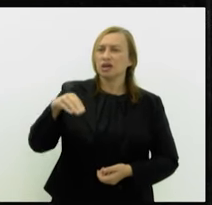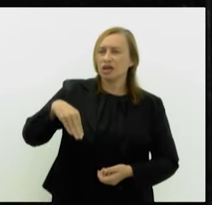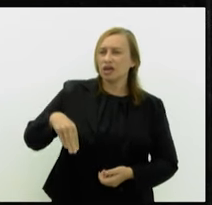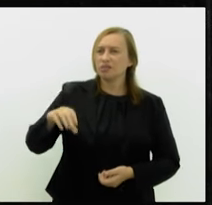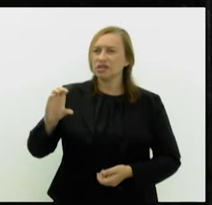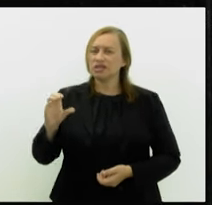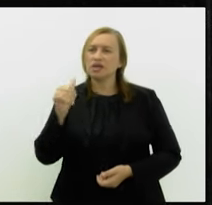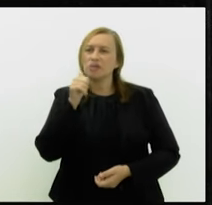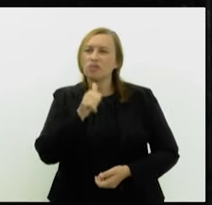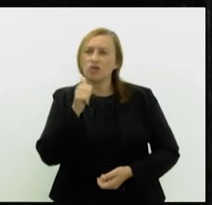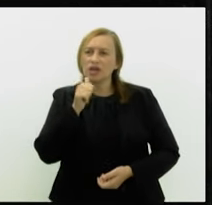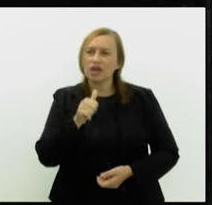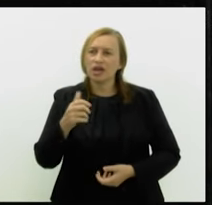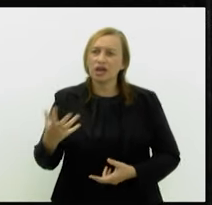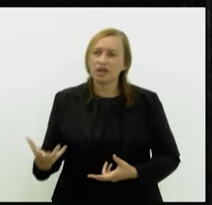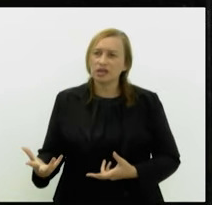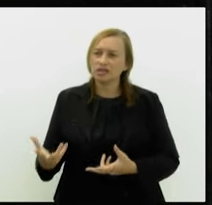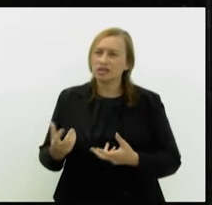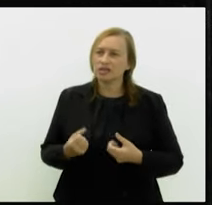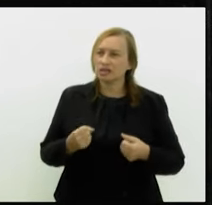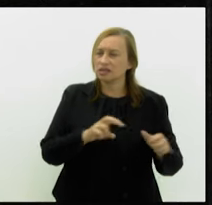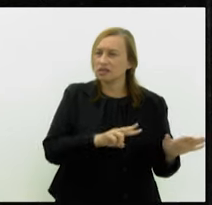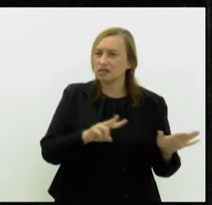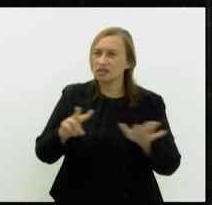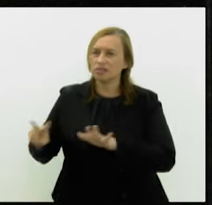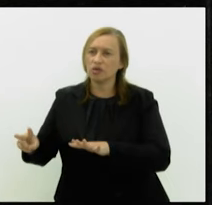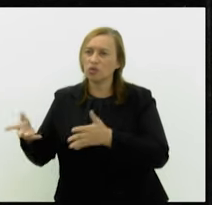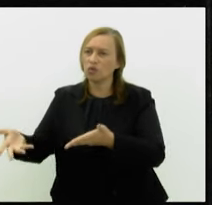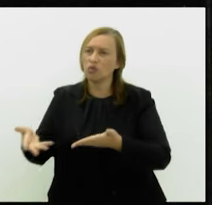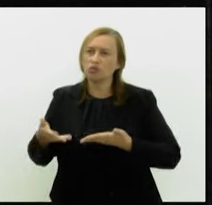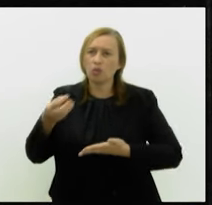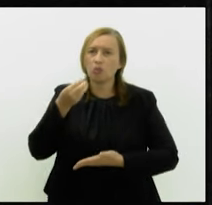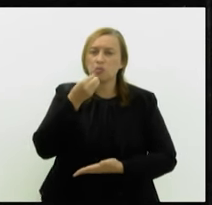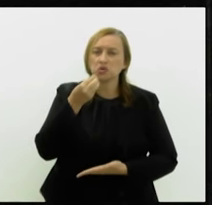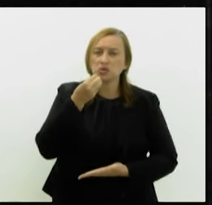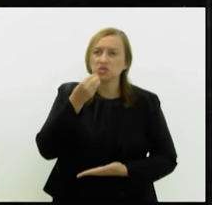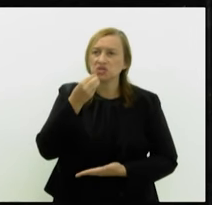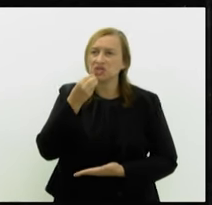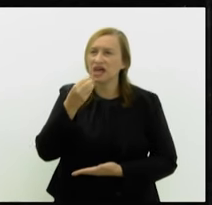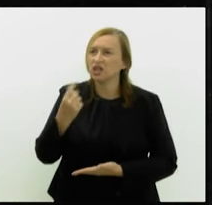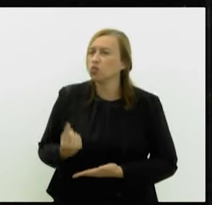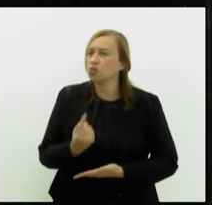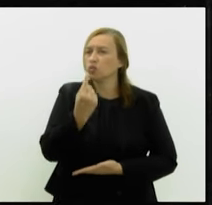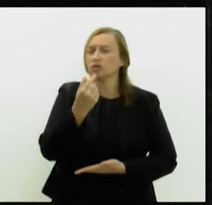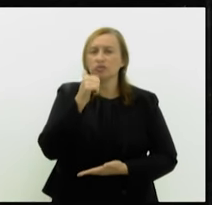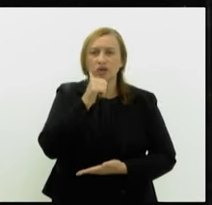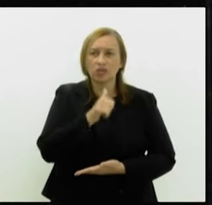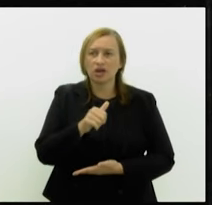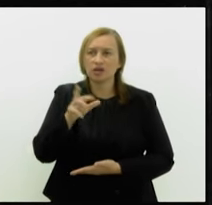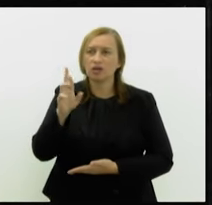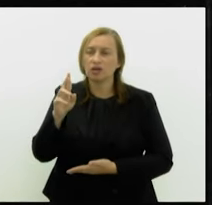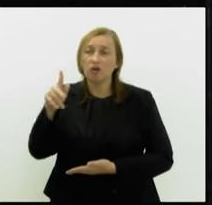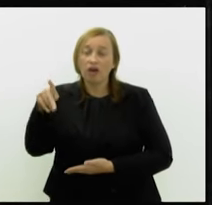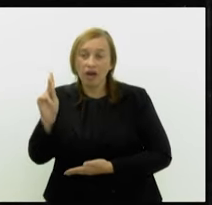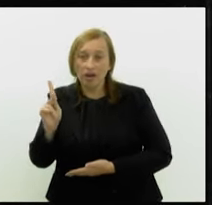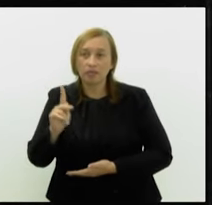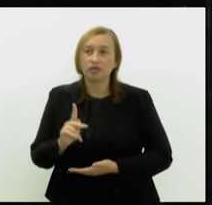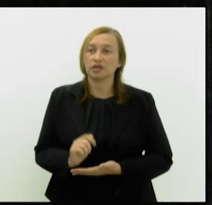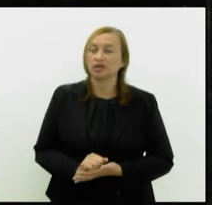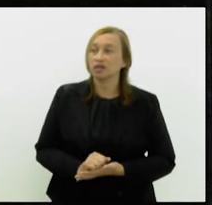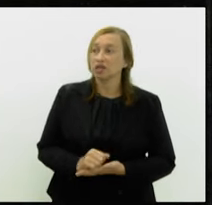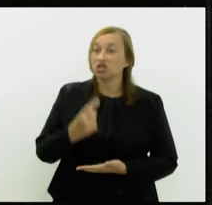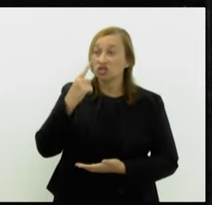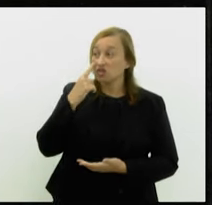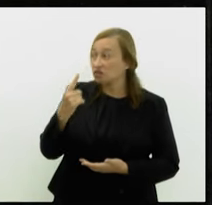semana passada, receberam um convite, uma oportunidade quase que única para as mulheres no rap. Porque, embora a gente veja o rap